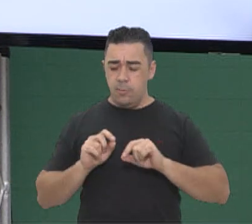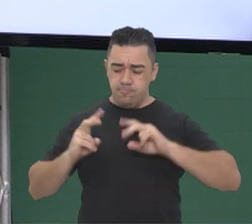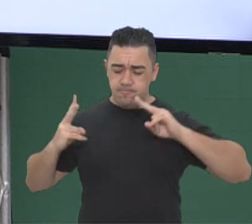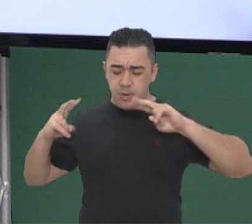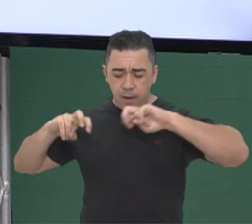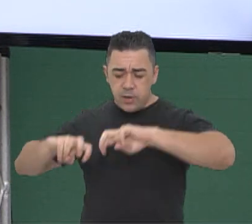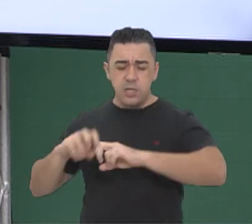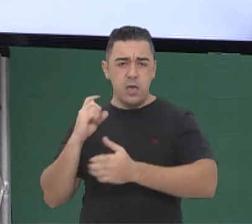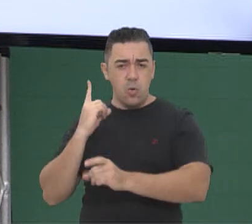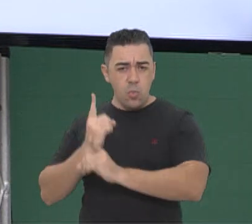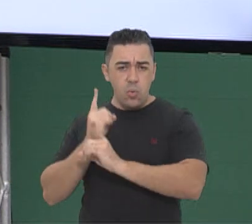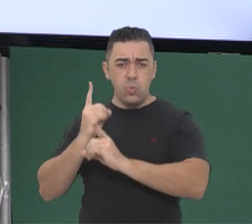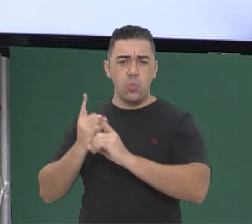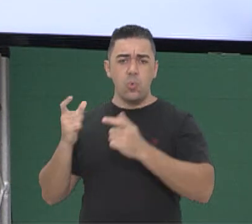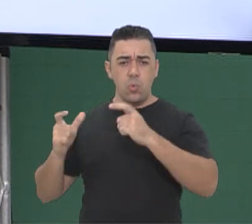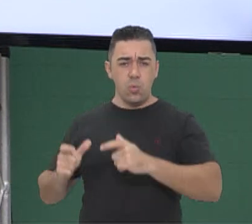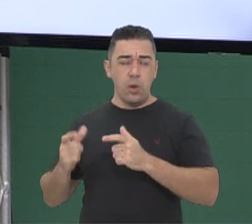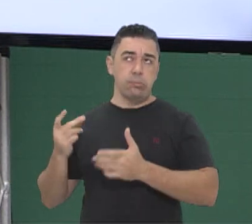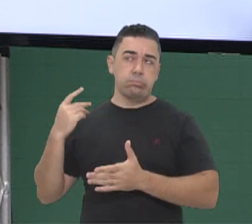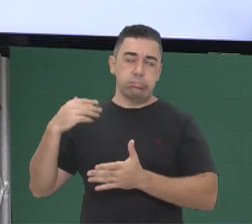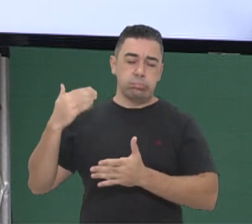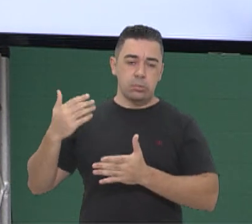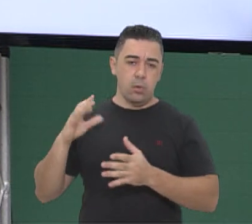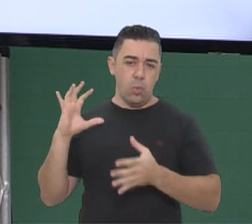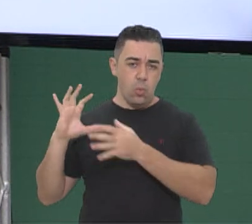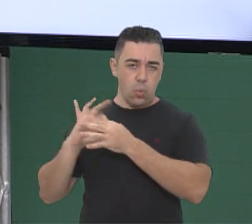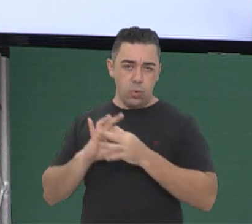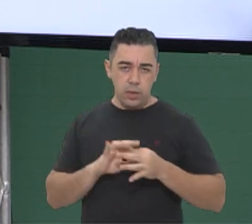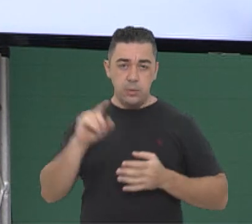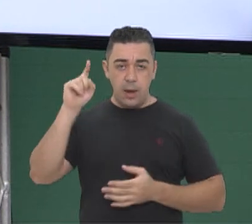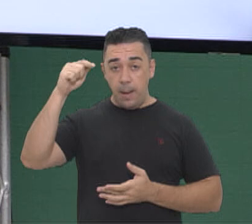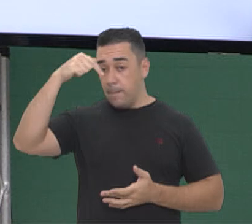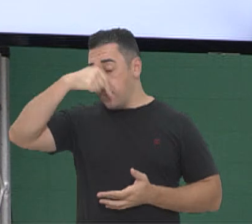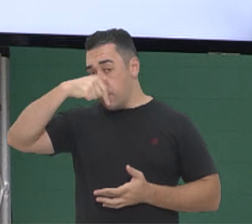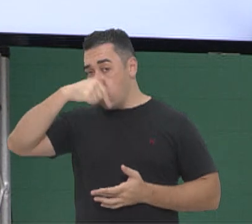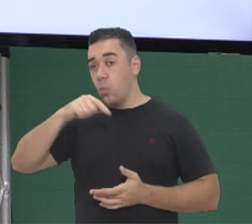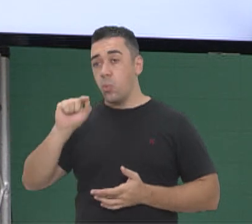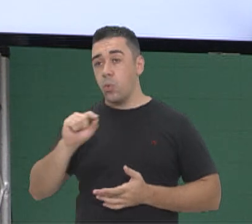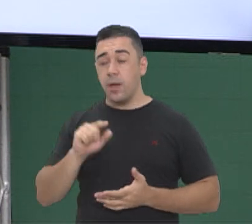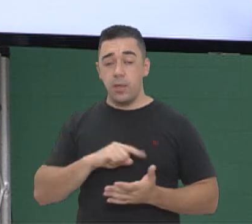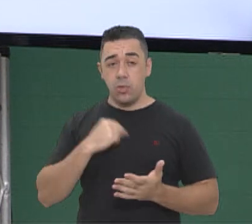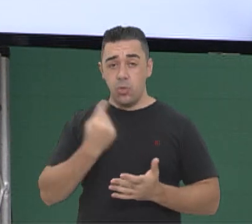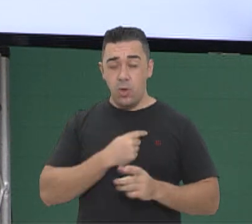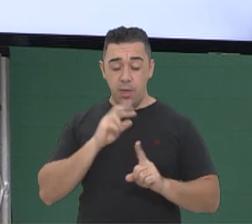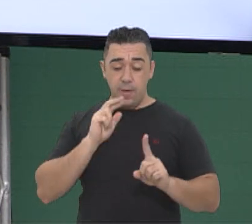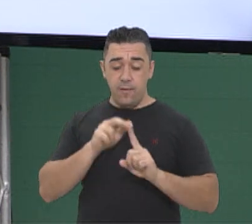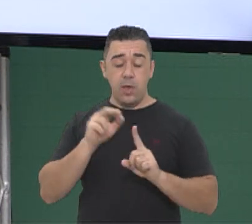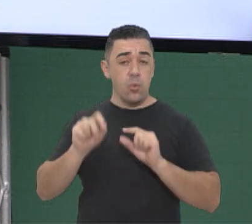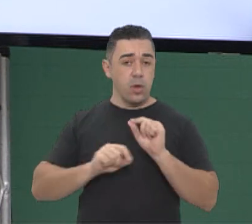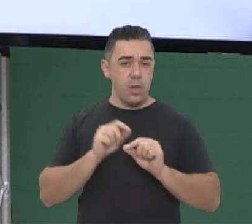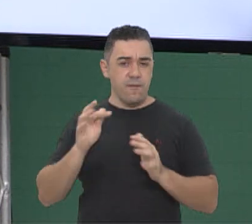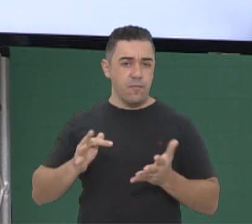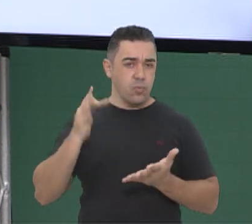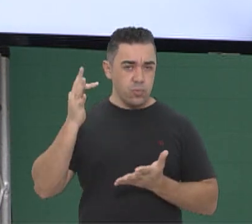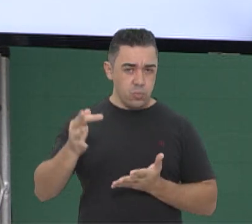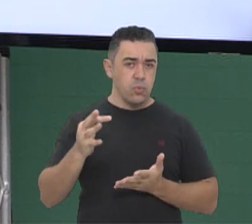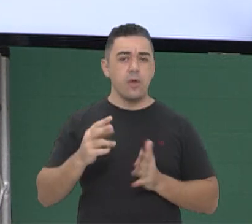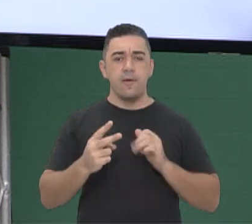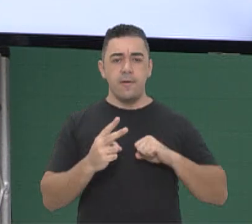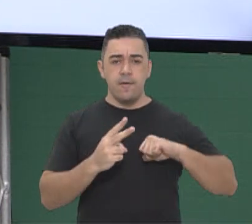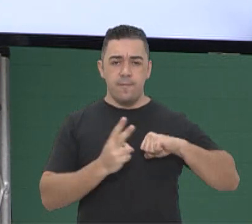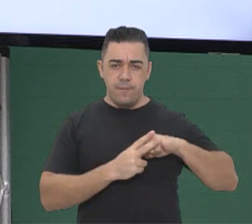escavações de um sítio arqueológico, lá no contexto peruano, trazem para nós a referência do futuro com